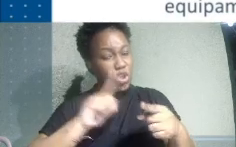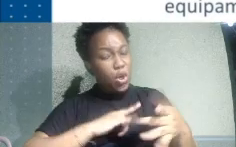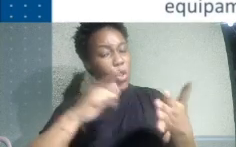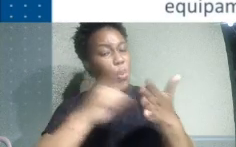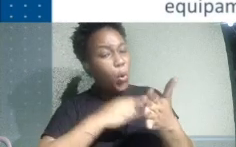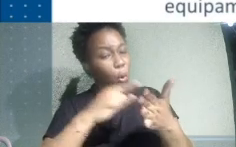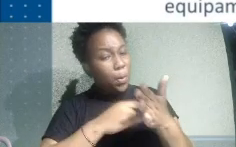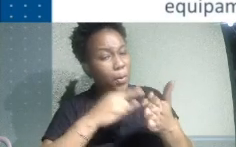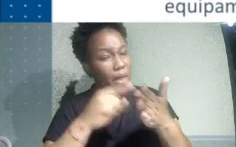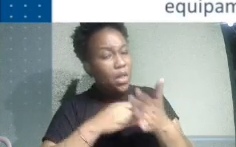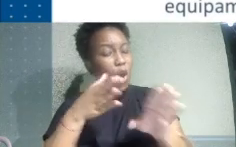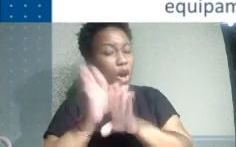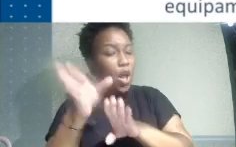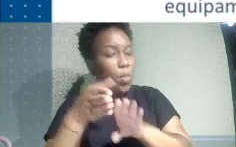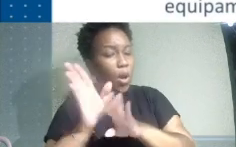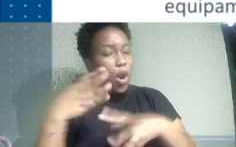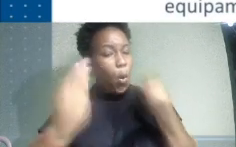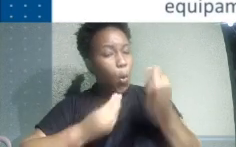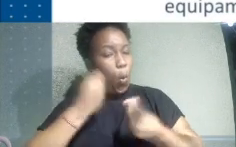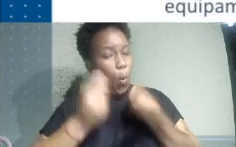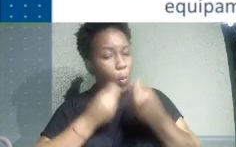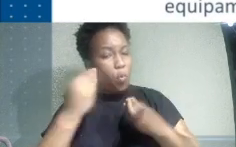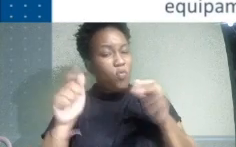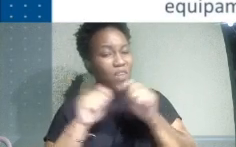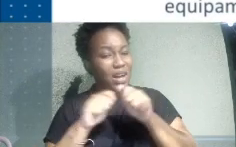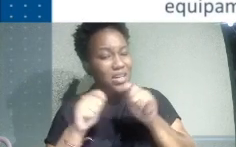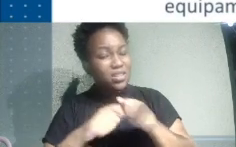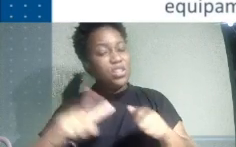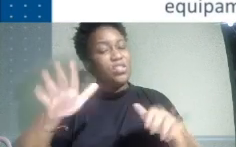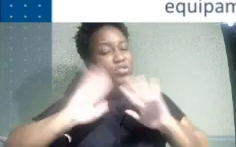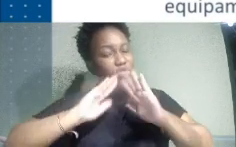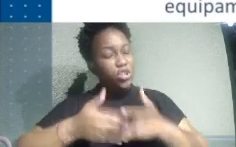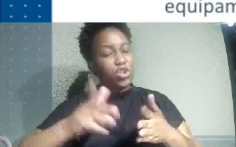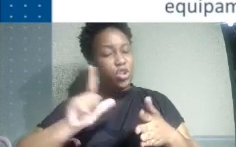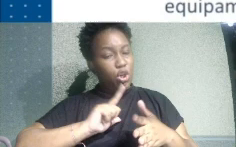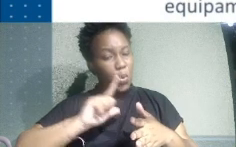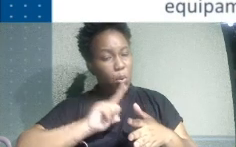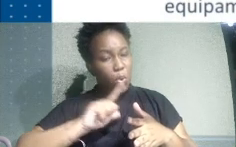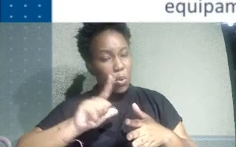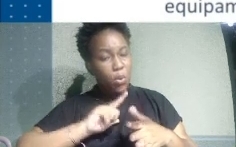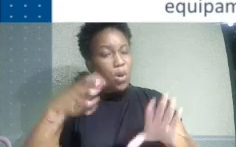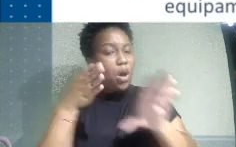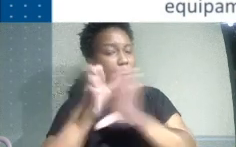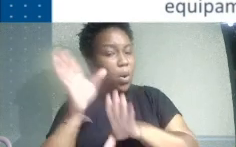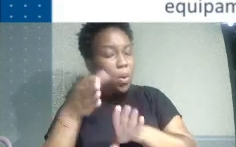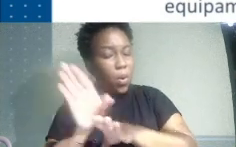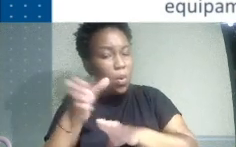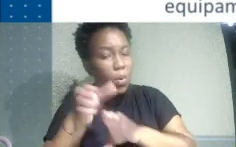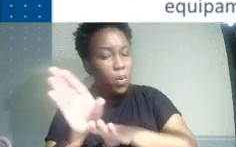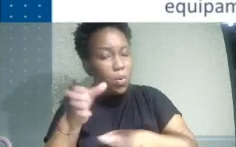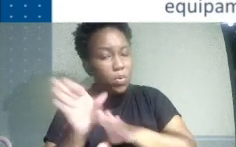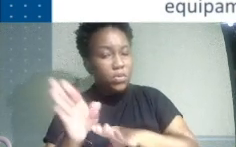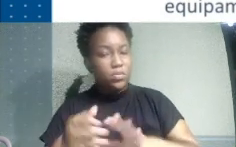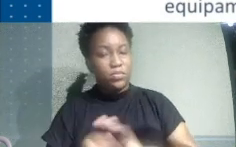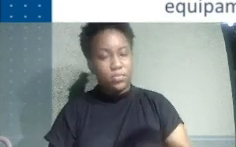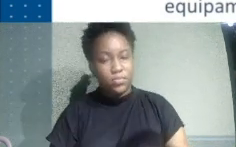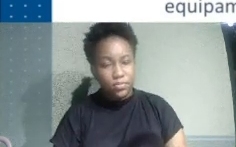como aquilo deveria ser feito. Você tinha um parâmetro, você tinha uma orientação de algo